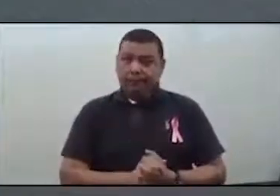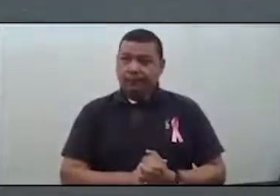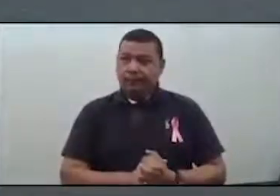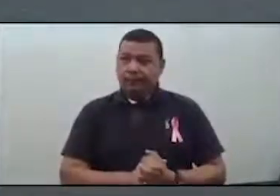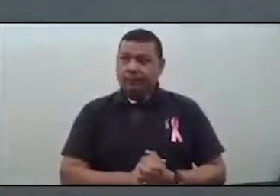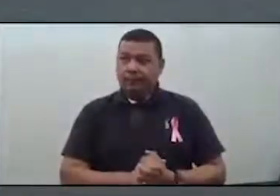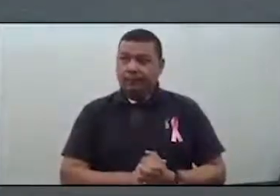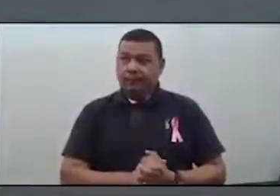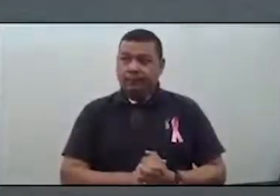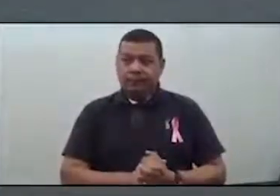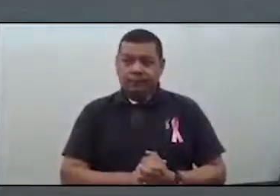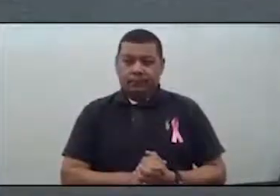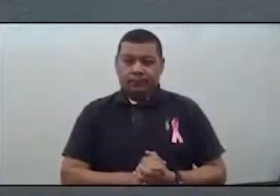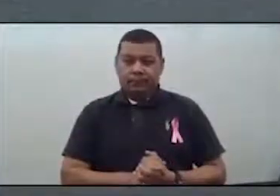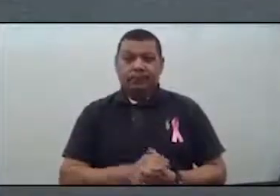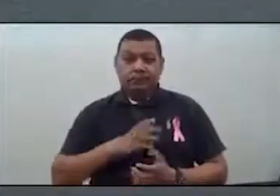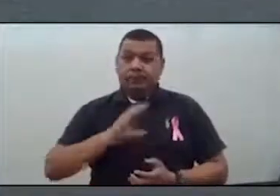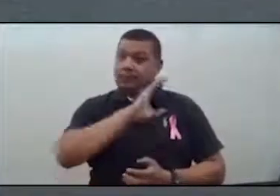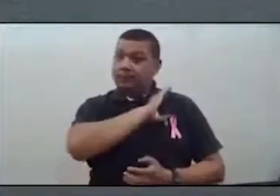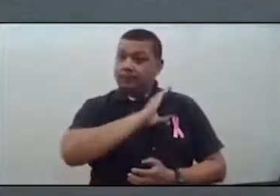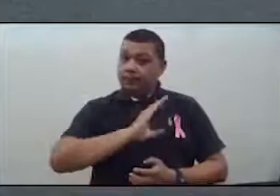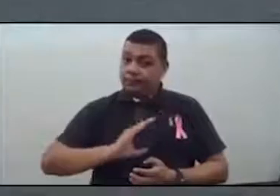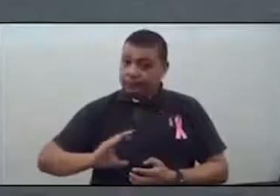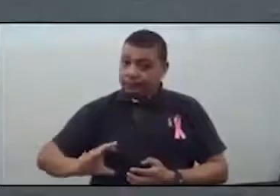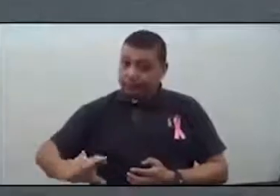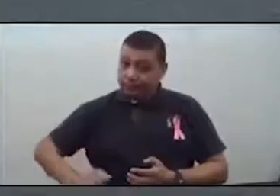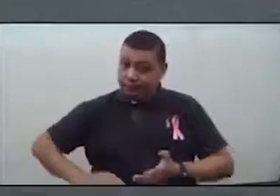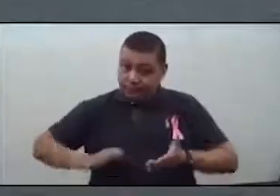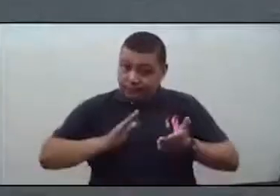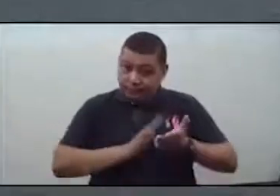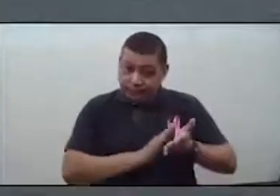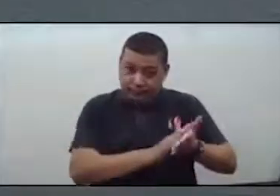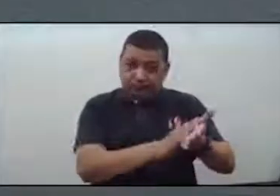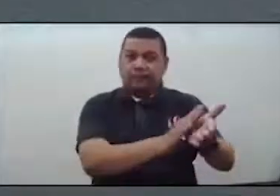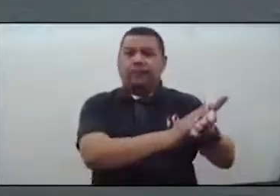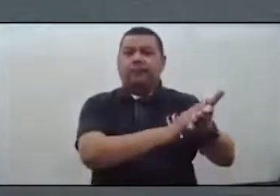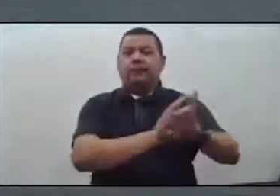otorgada ali uma moção de aplauso a alguns